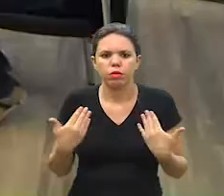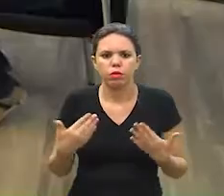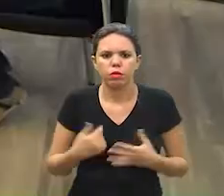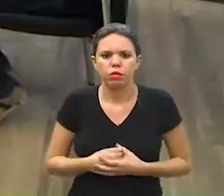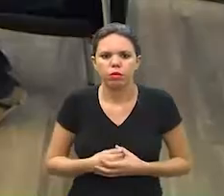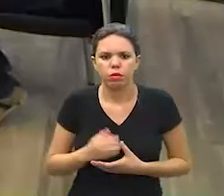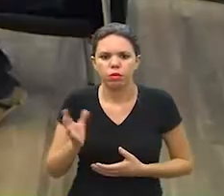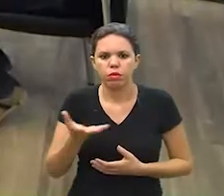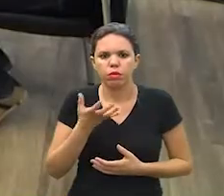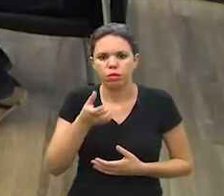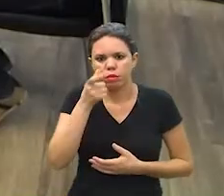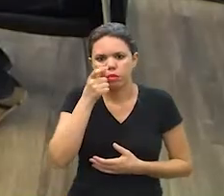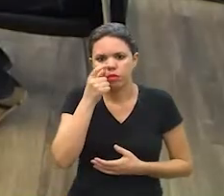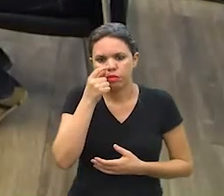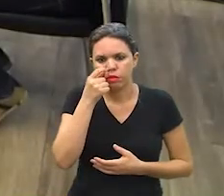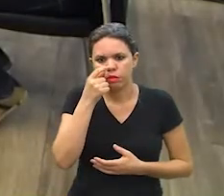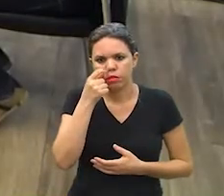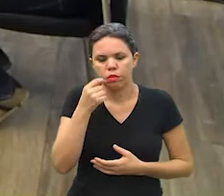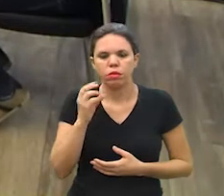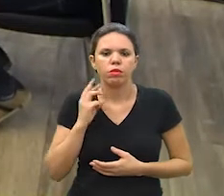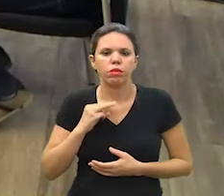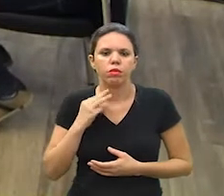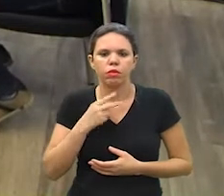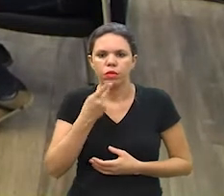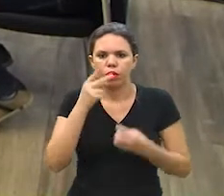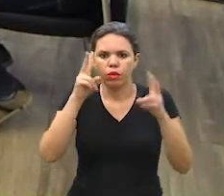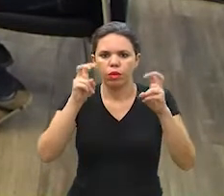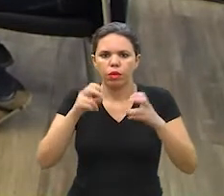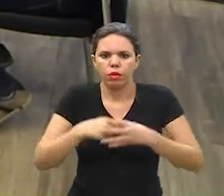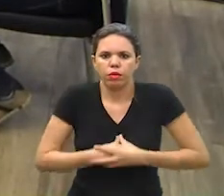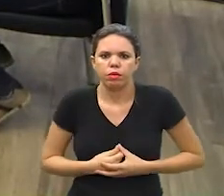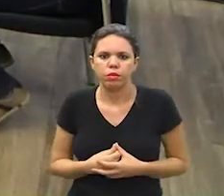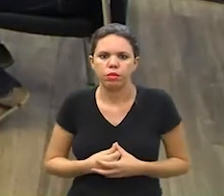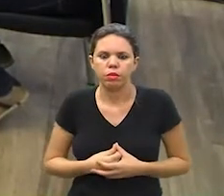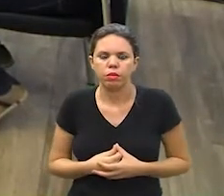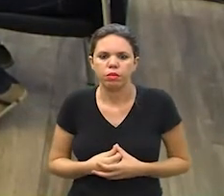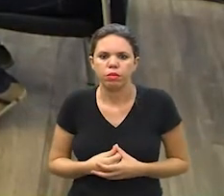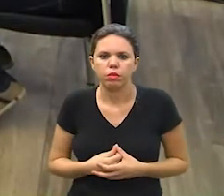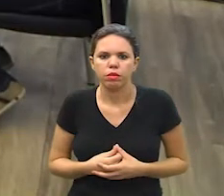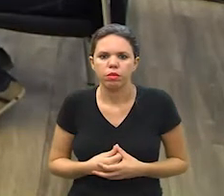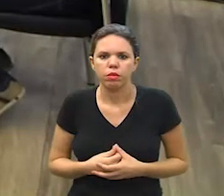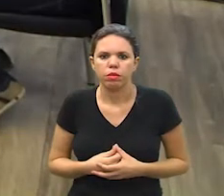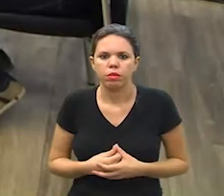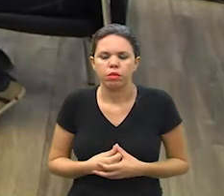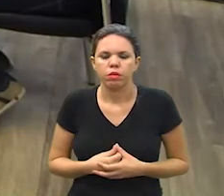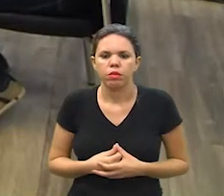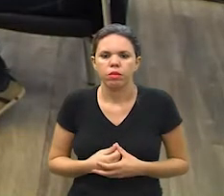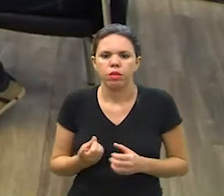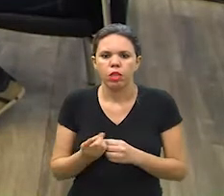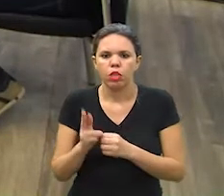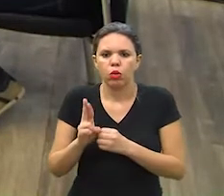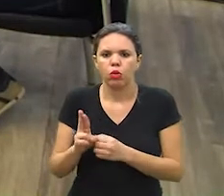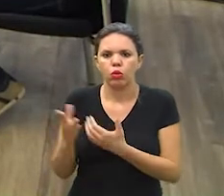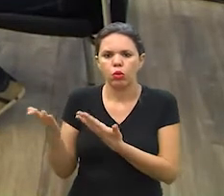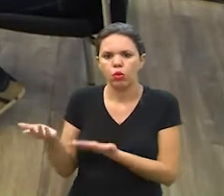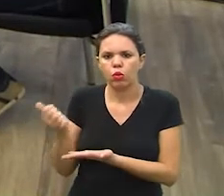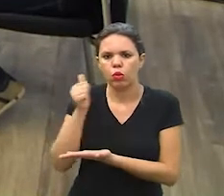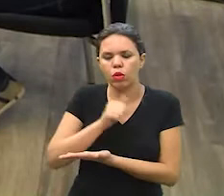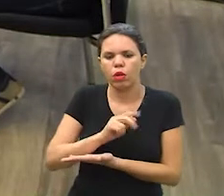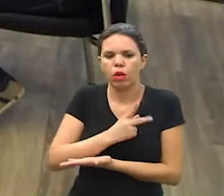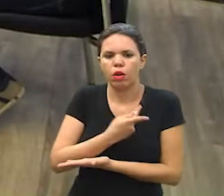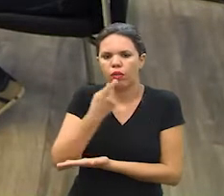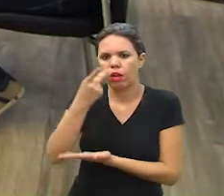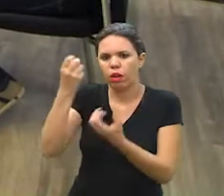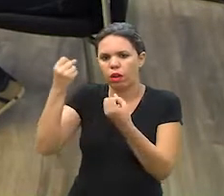Eu já quero ouvir o Cecílio Santos também sobre este assunto. Só antes, para não perder o fio, a doutora Carmen, o Paulo Haddad